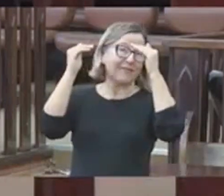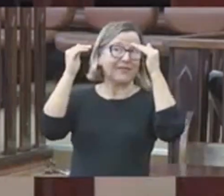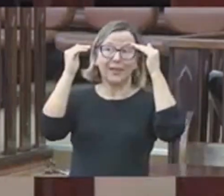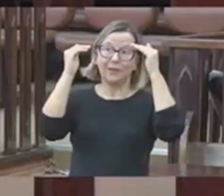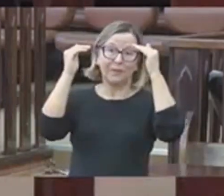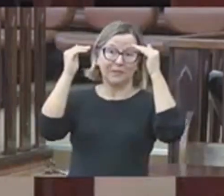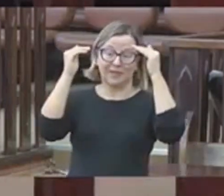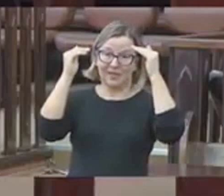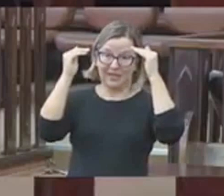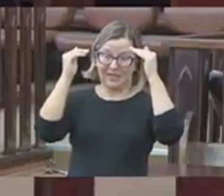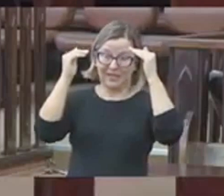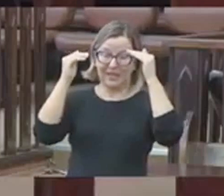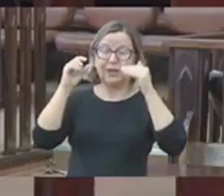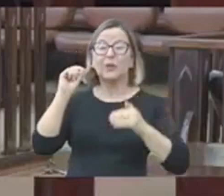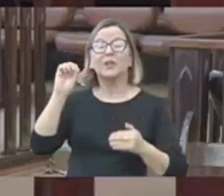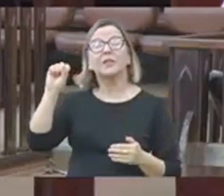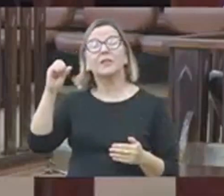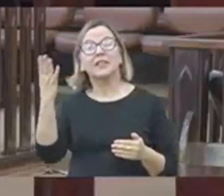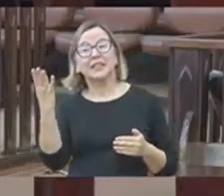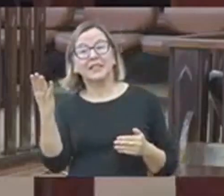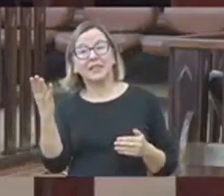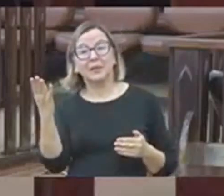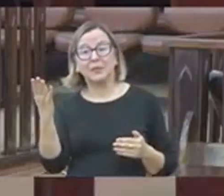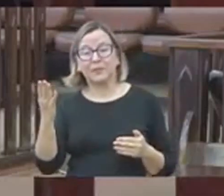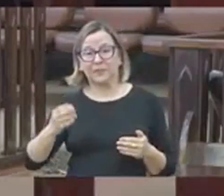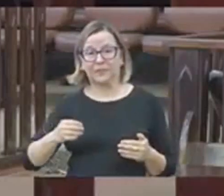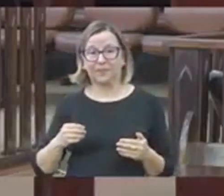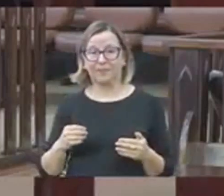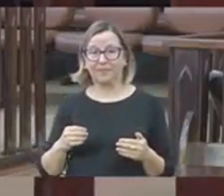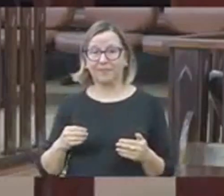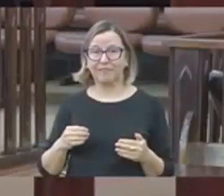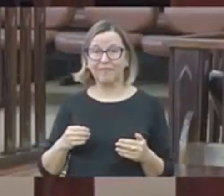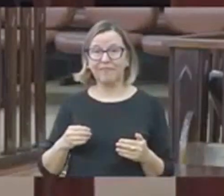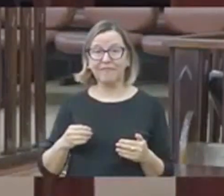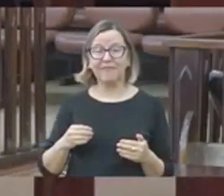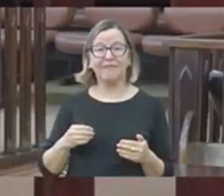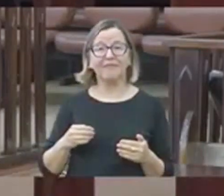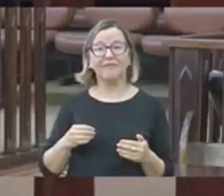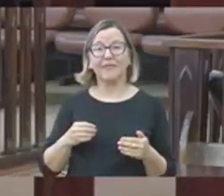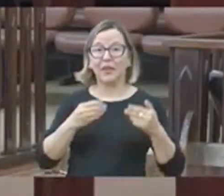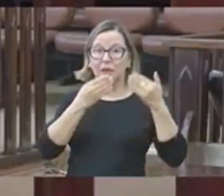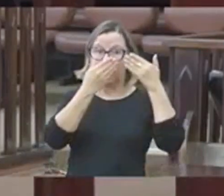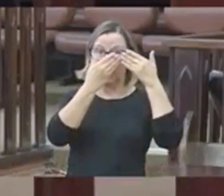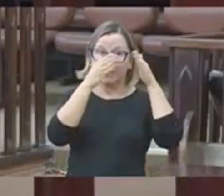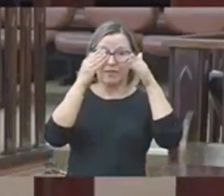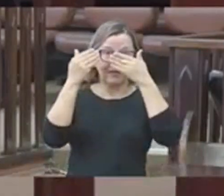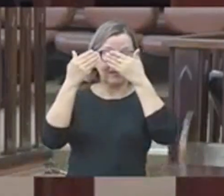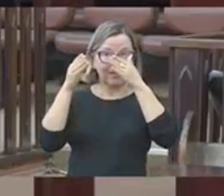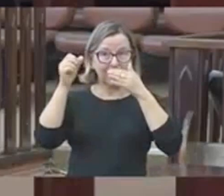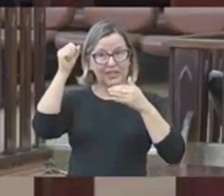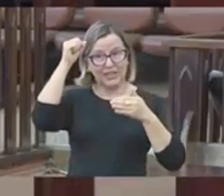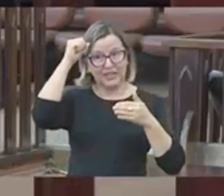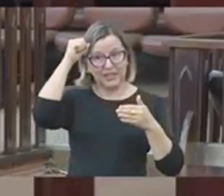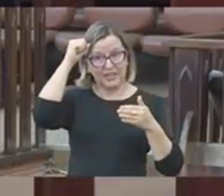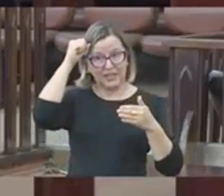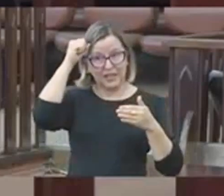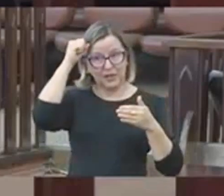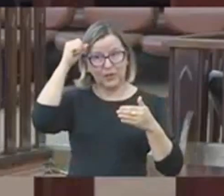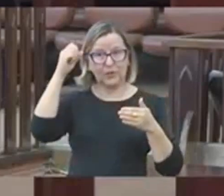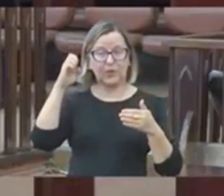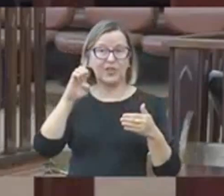os olhos de Adão e Eva foram abertos quando Adão, ele comeu do